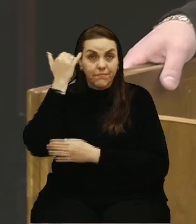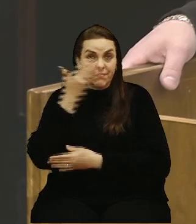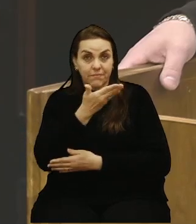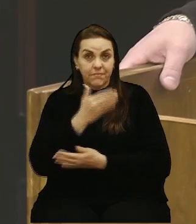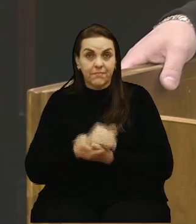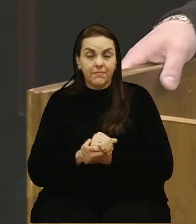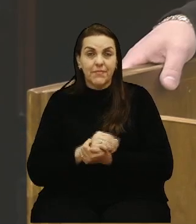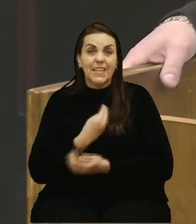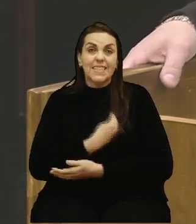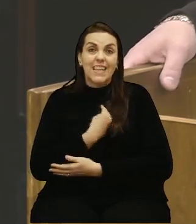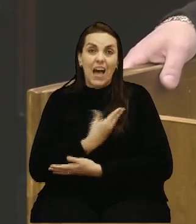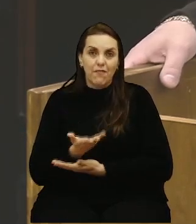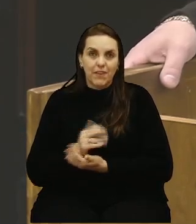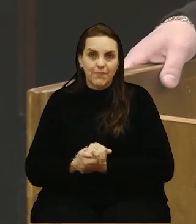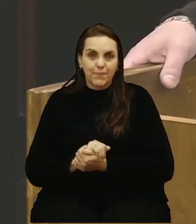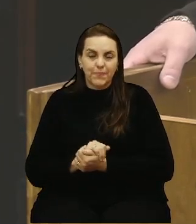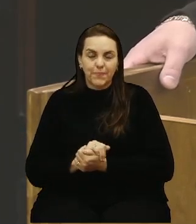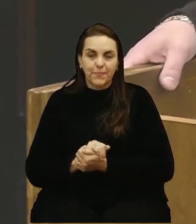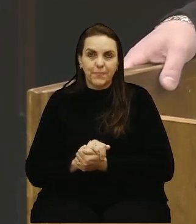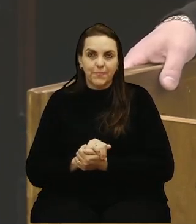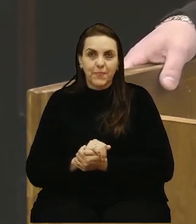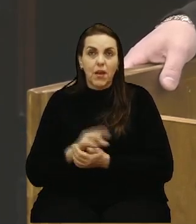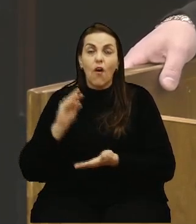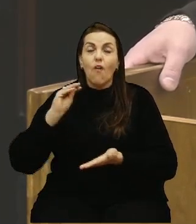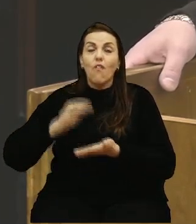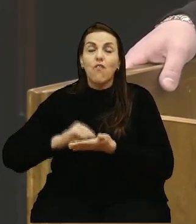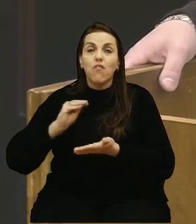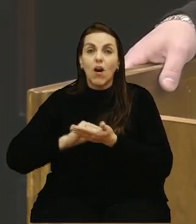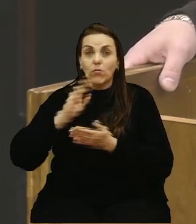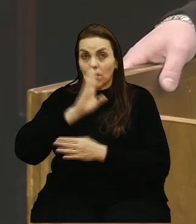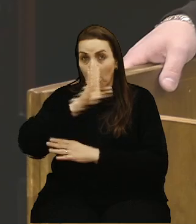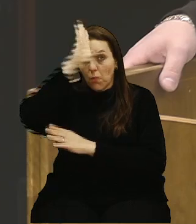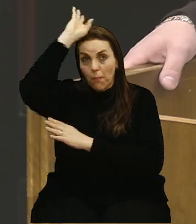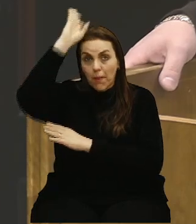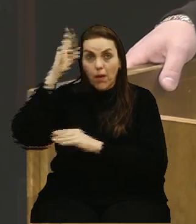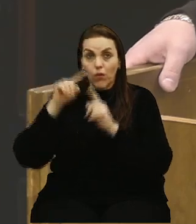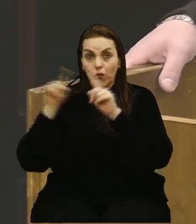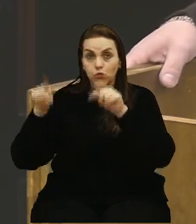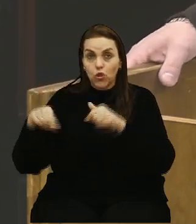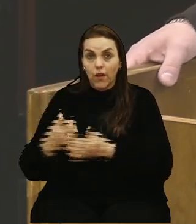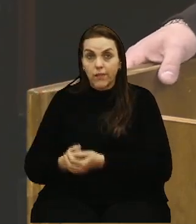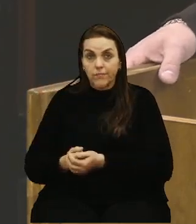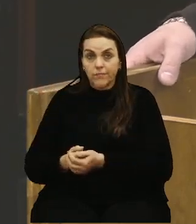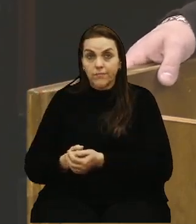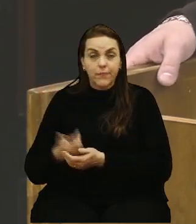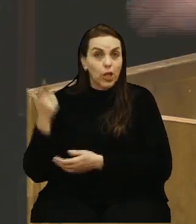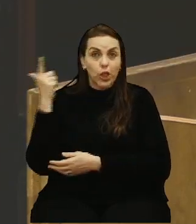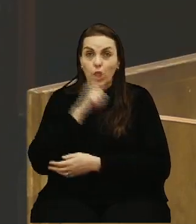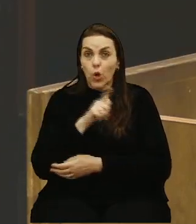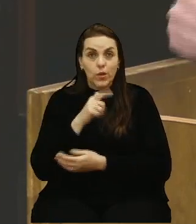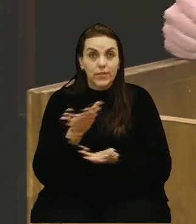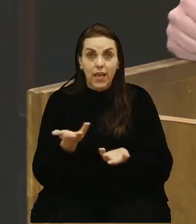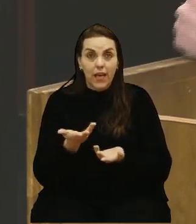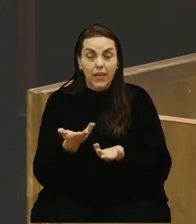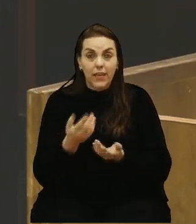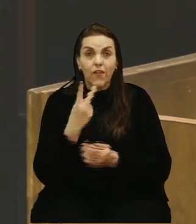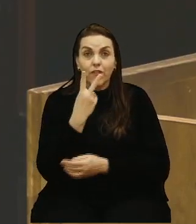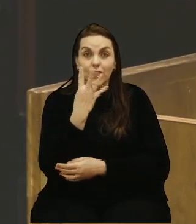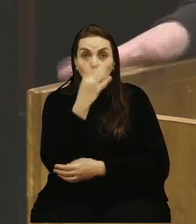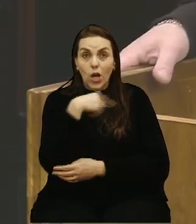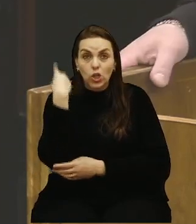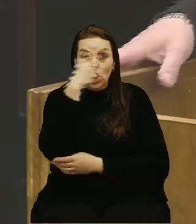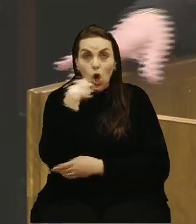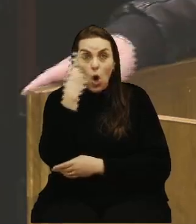Estava. Mas a falta de efetivo do bombeiro militar, que não consegue abrir o bombeiro 24 horas por dia